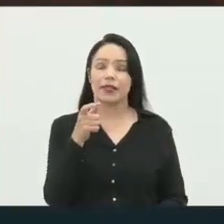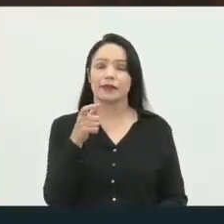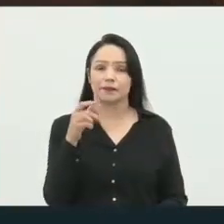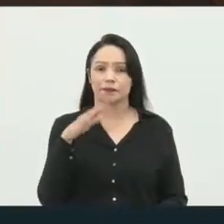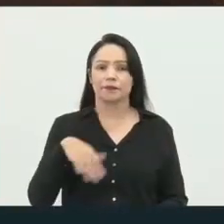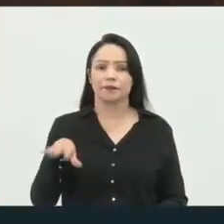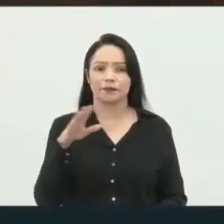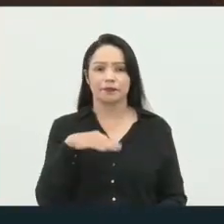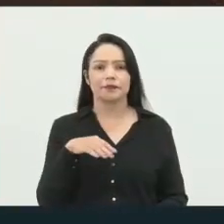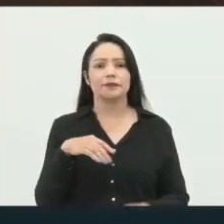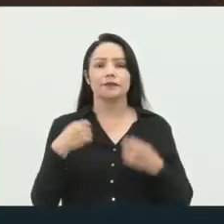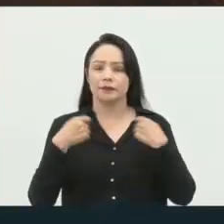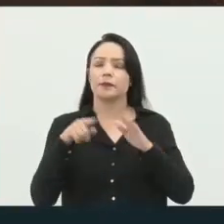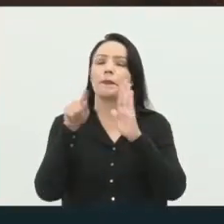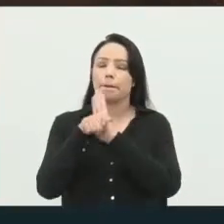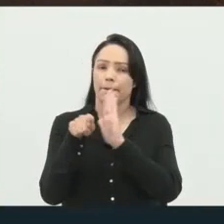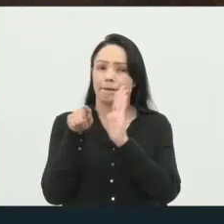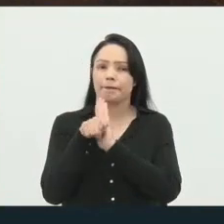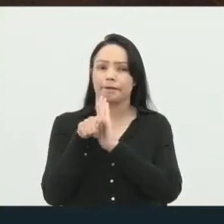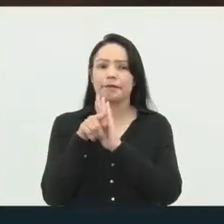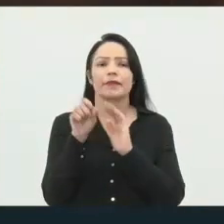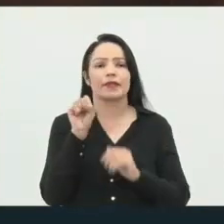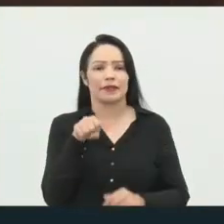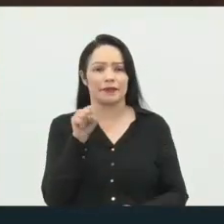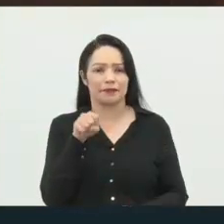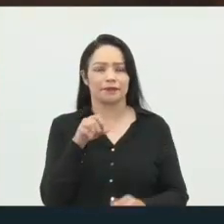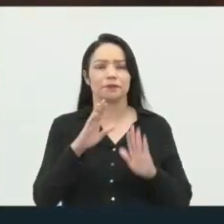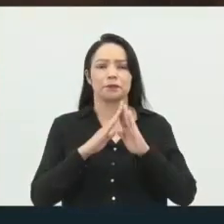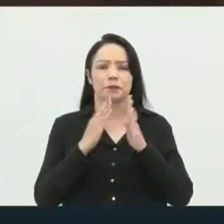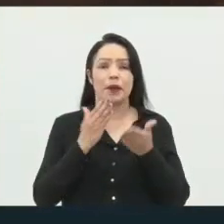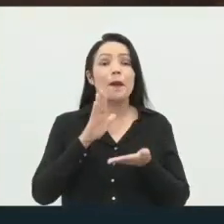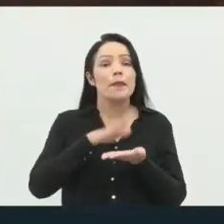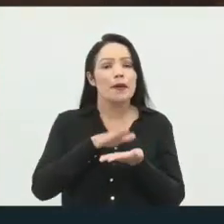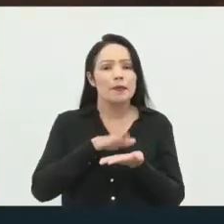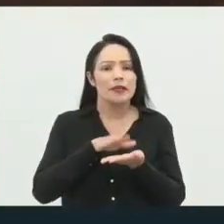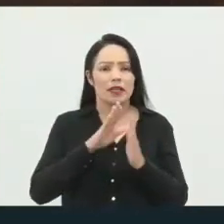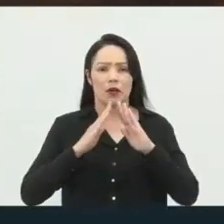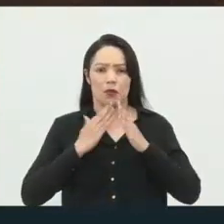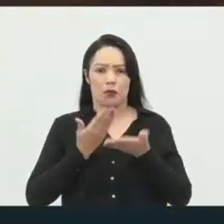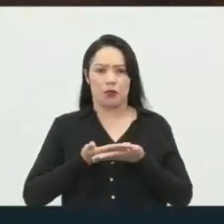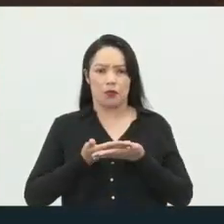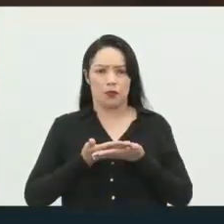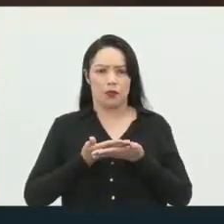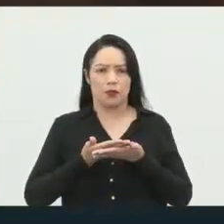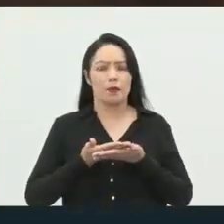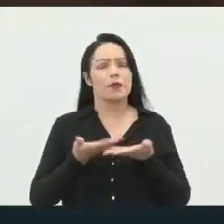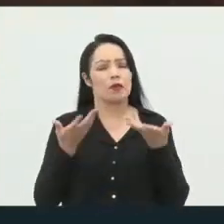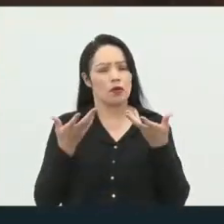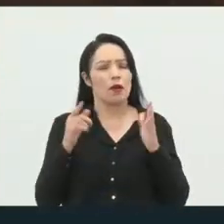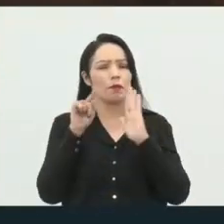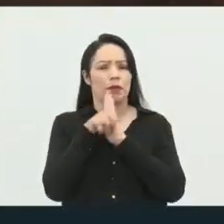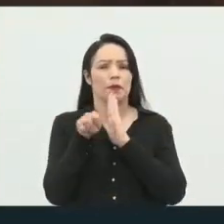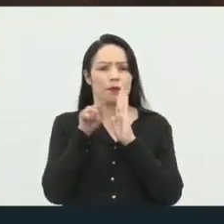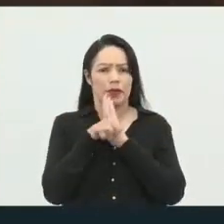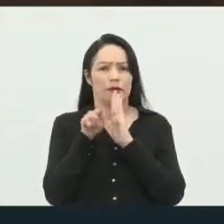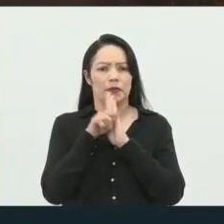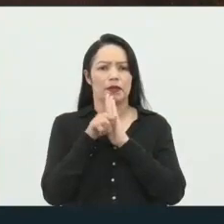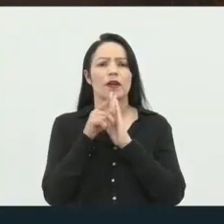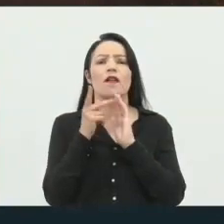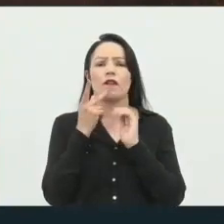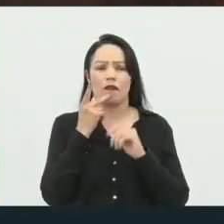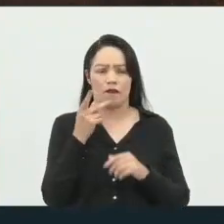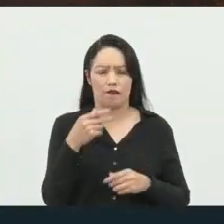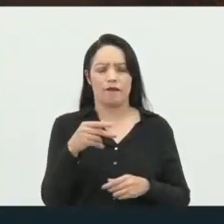temos que cobrar sim parabéns pelo requerimento mas eu gostaria de cobrar e vou fazê-lo de forma